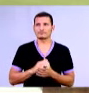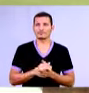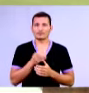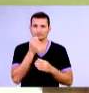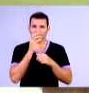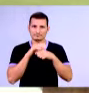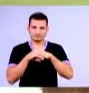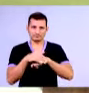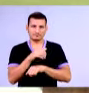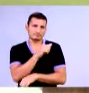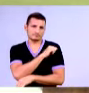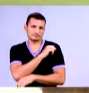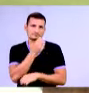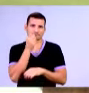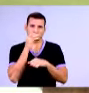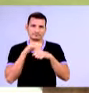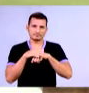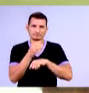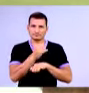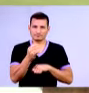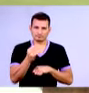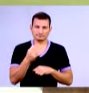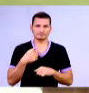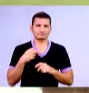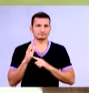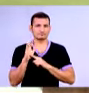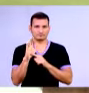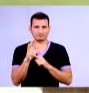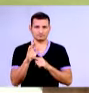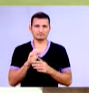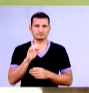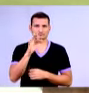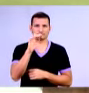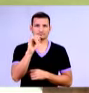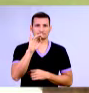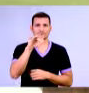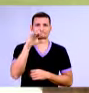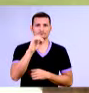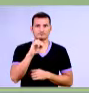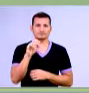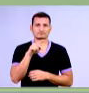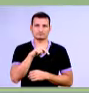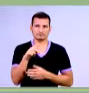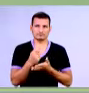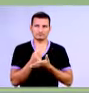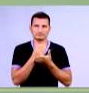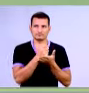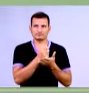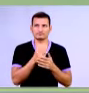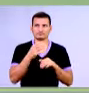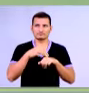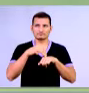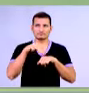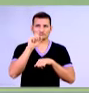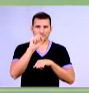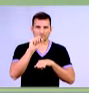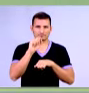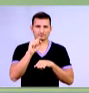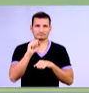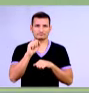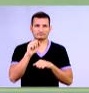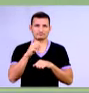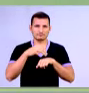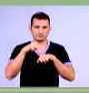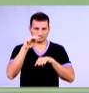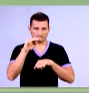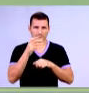noite, aluno. Boa noite, tutores. Vou me apresentar. Eu sou Fábio Mamoré Condes, serei professor auxiliar. Eu sou mestre em